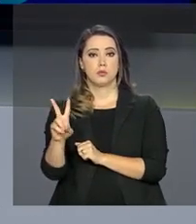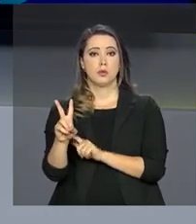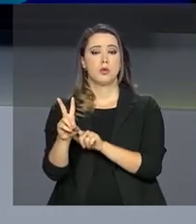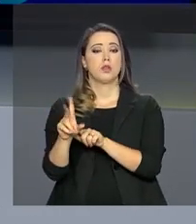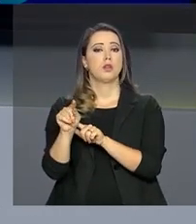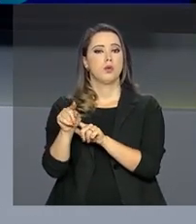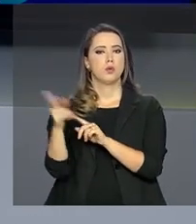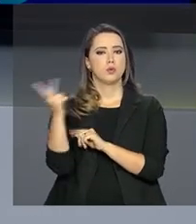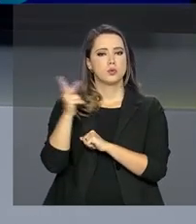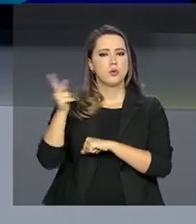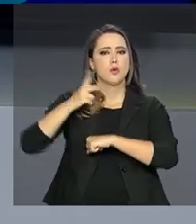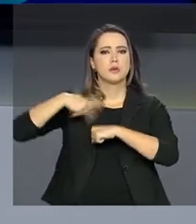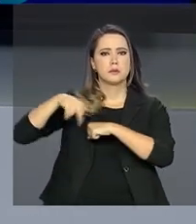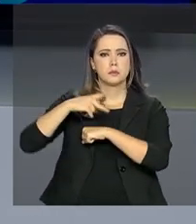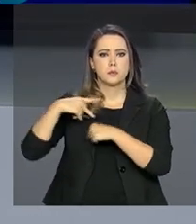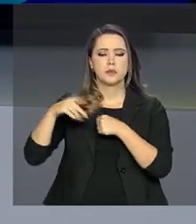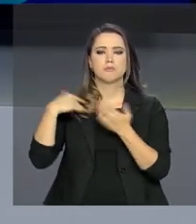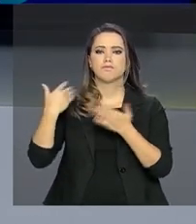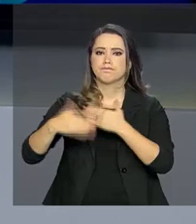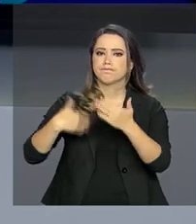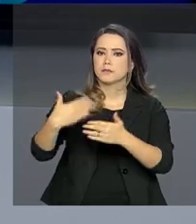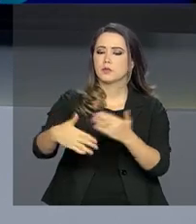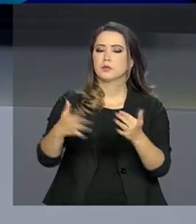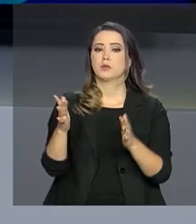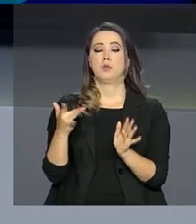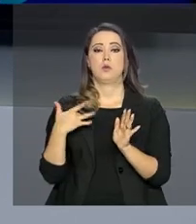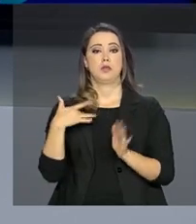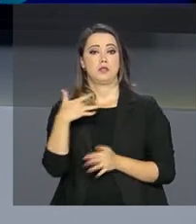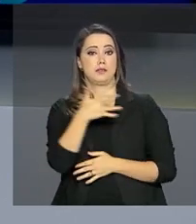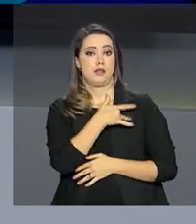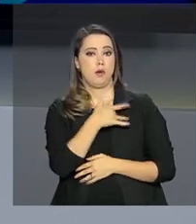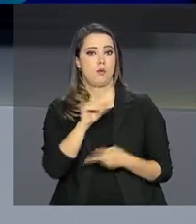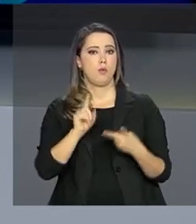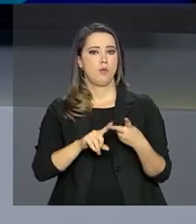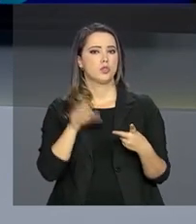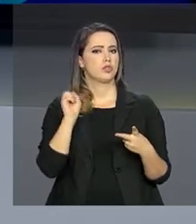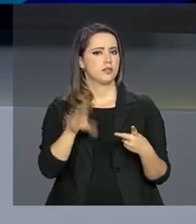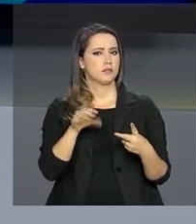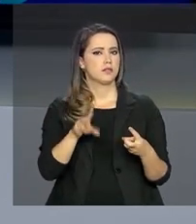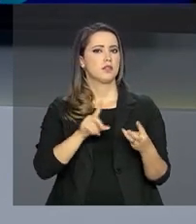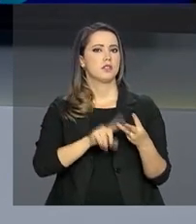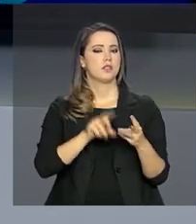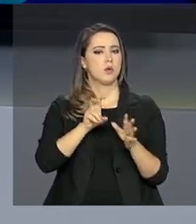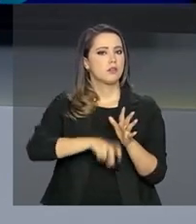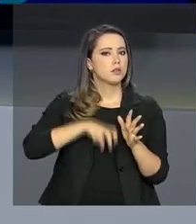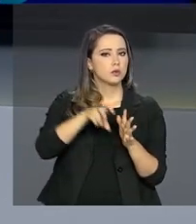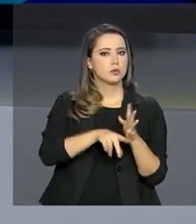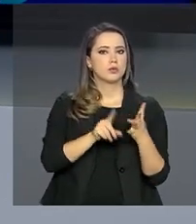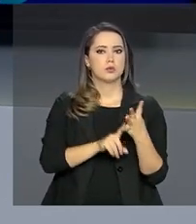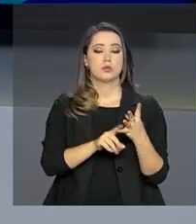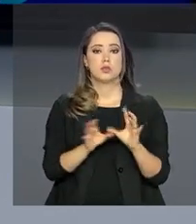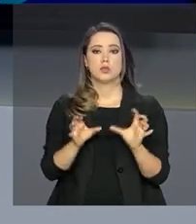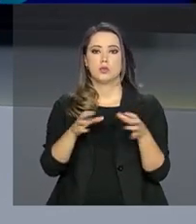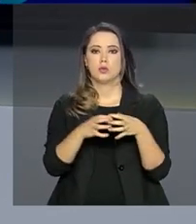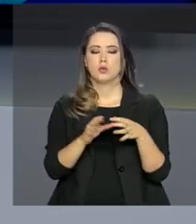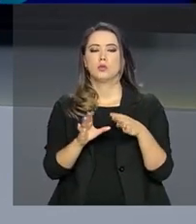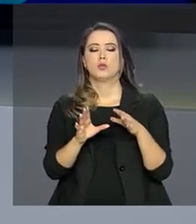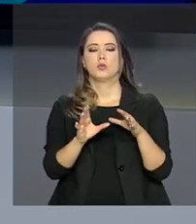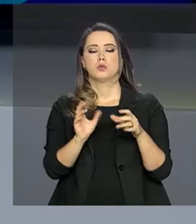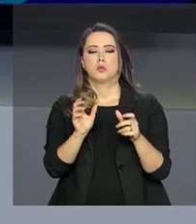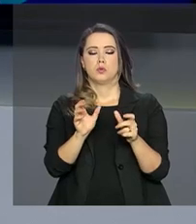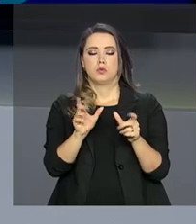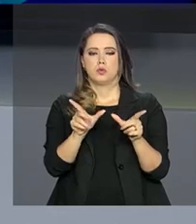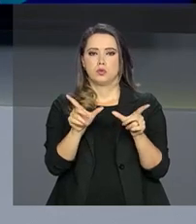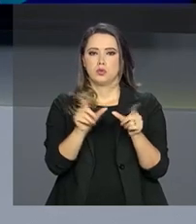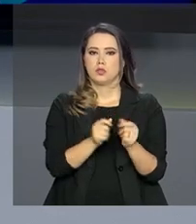brasil e cabo verde têm projetos desenvolvidos nas áreas de saúde educação agropecuária e agências reguladoras cabo